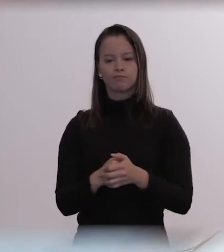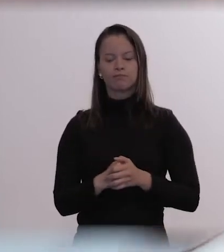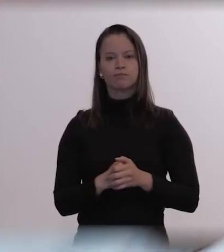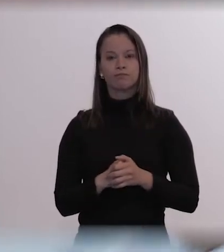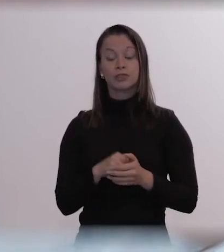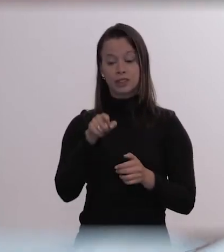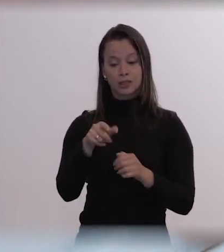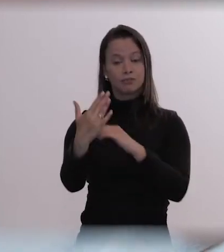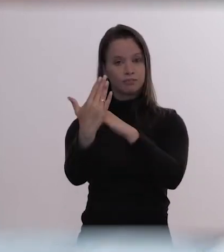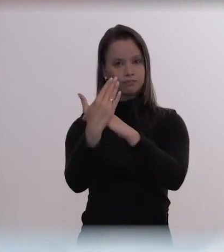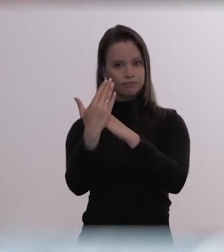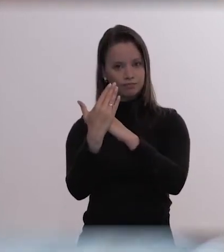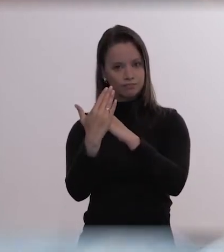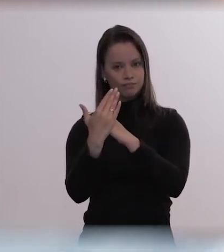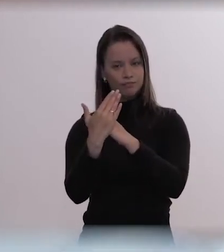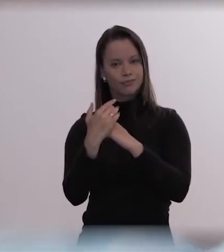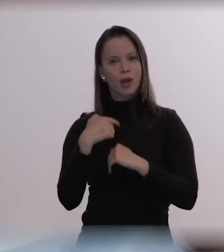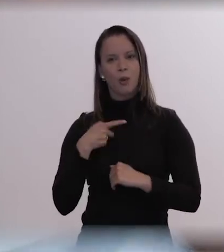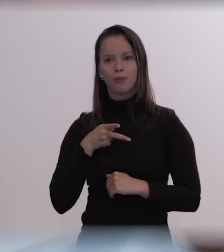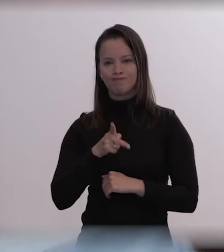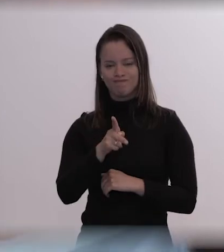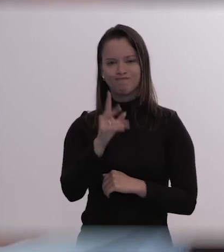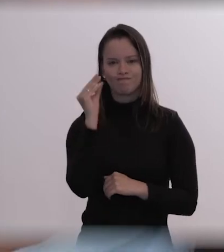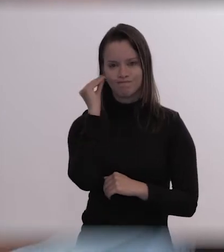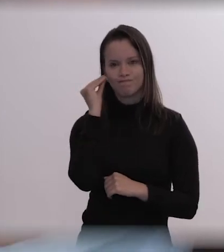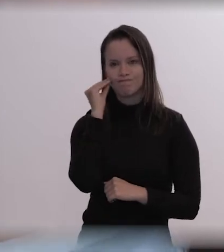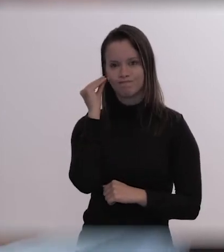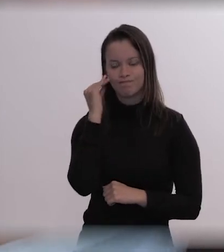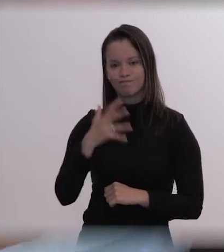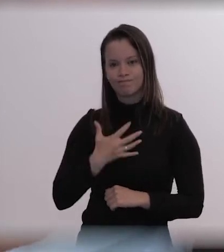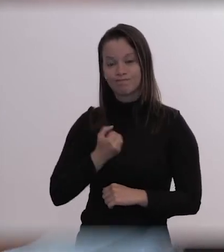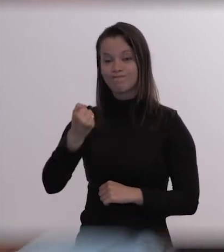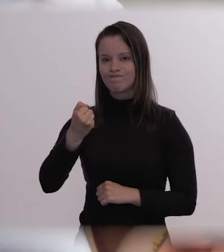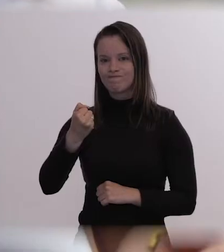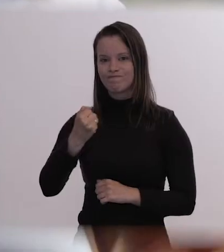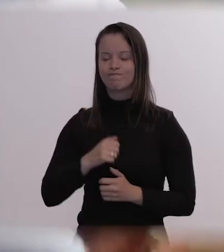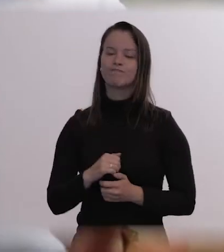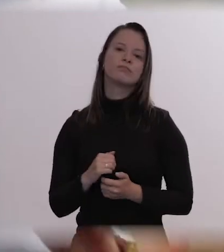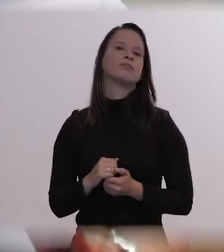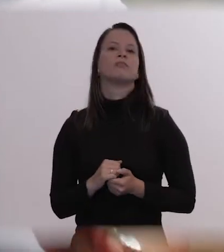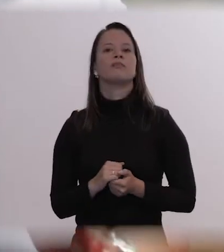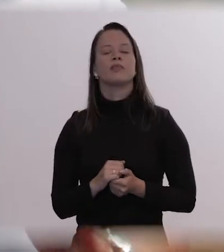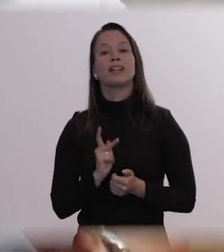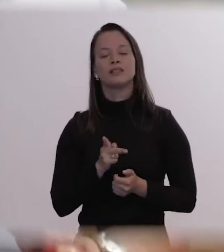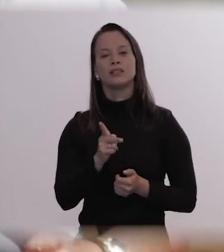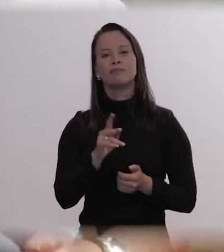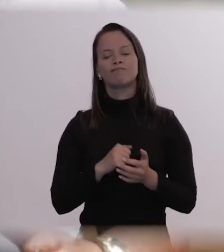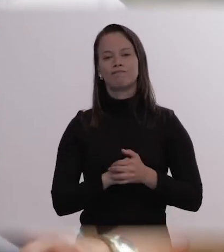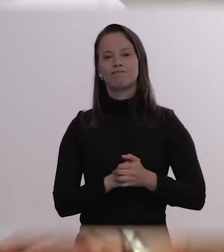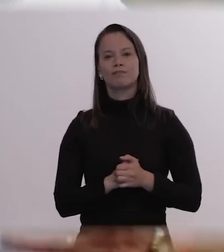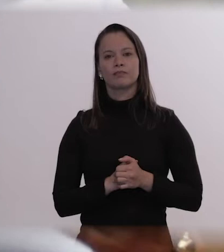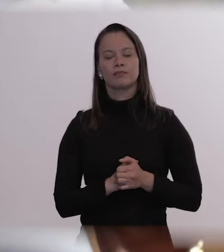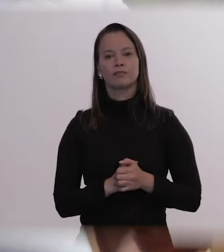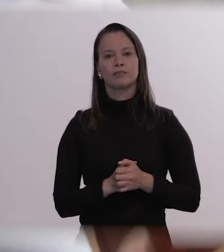Mesmo com a ajuda, eu continuei fazendo as tentativas. E era sempre nessa